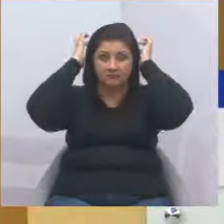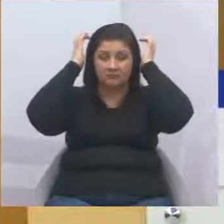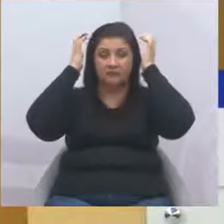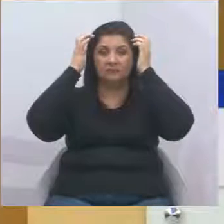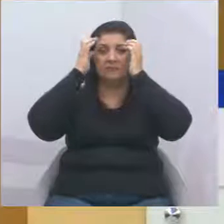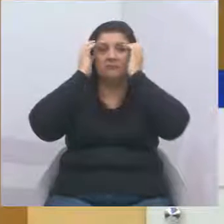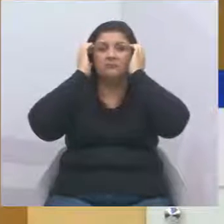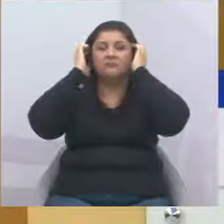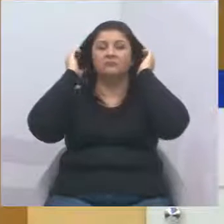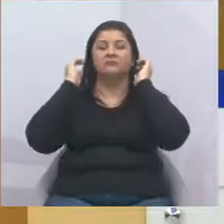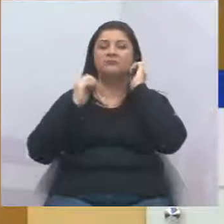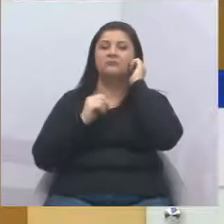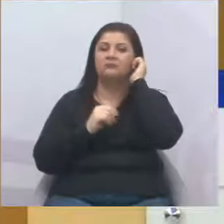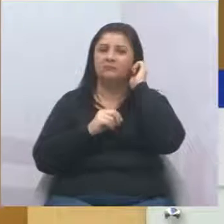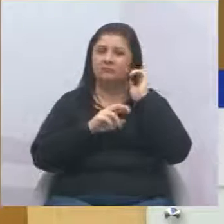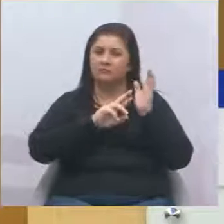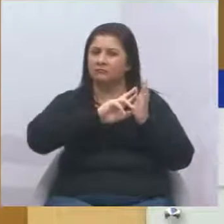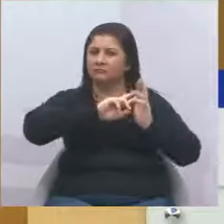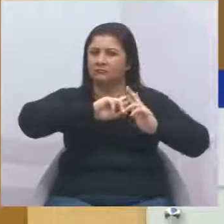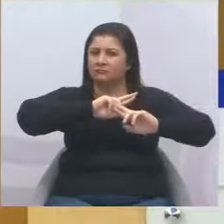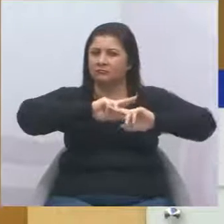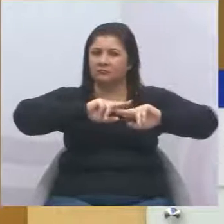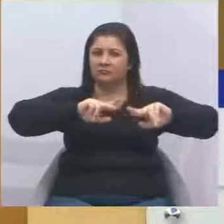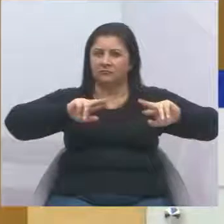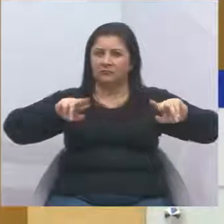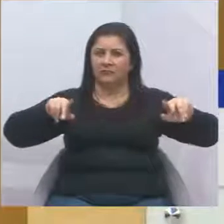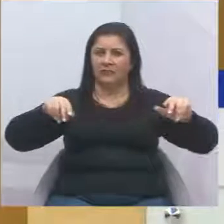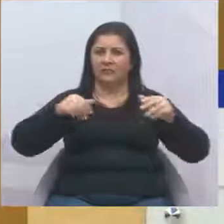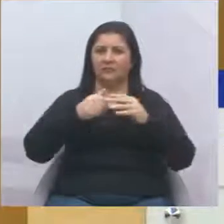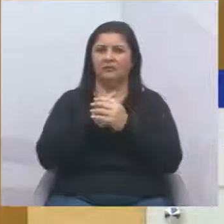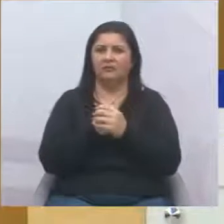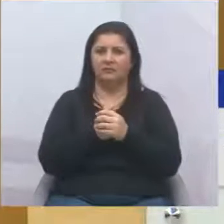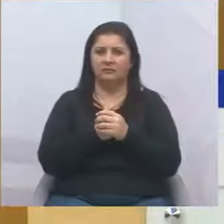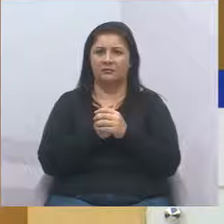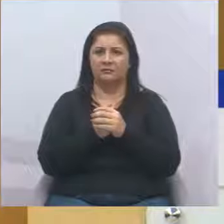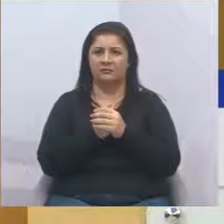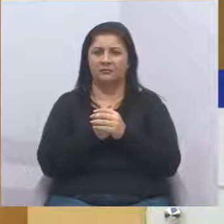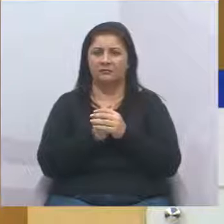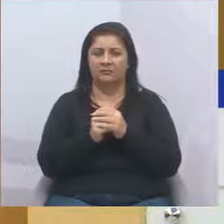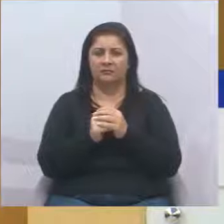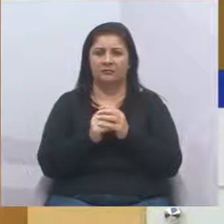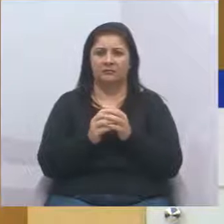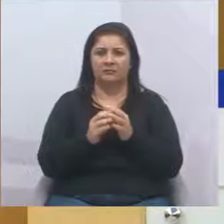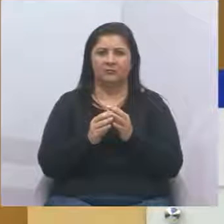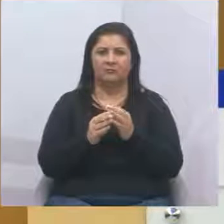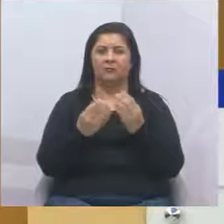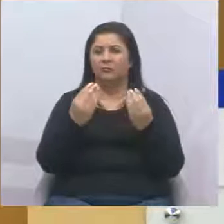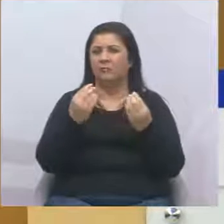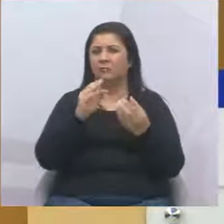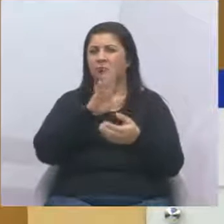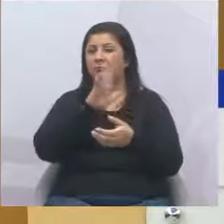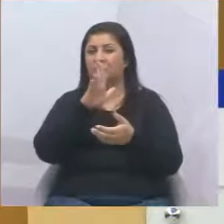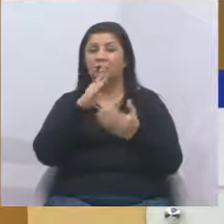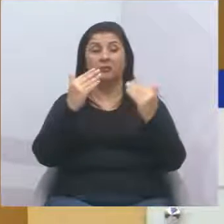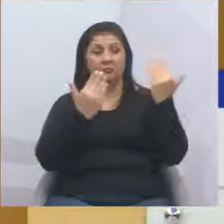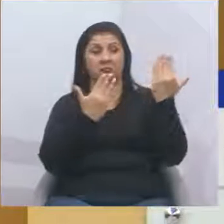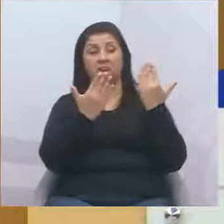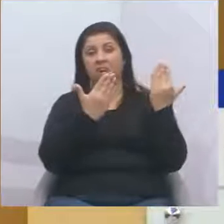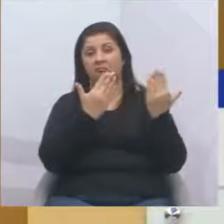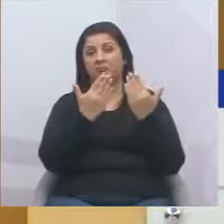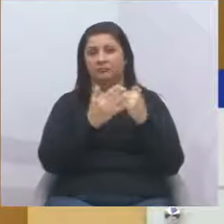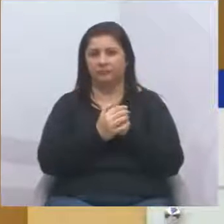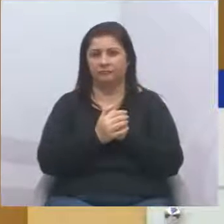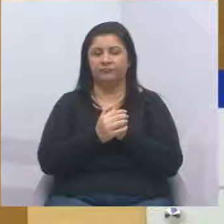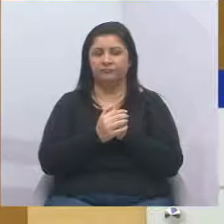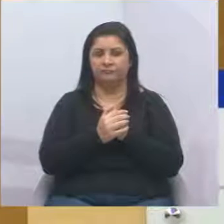quinina, cafeína, nicotina, cocaína, morfina, estricnina, etc. A